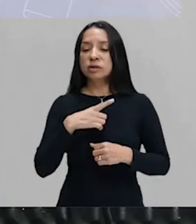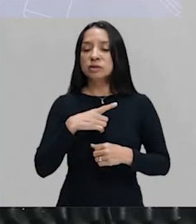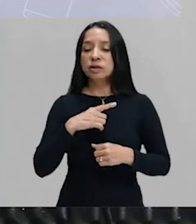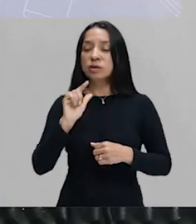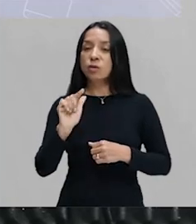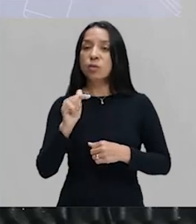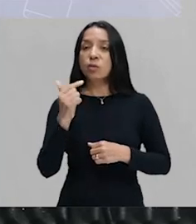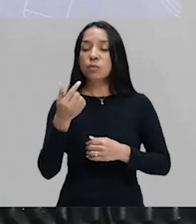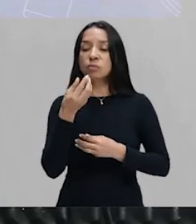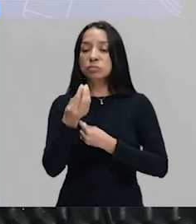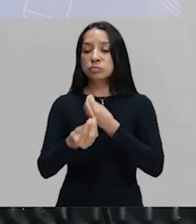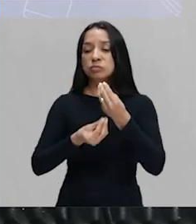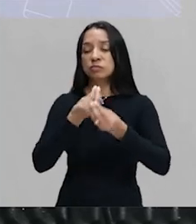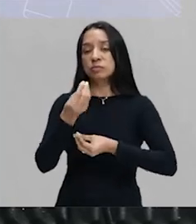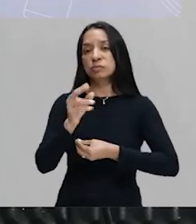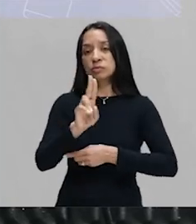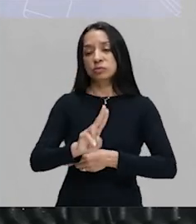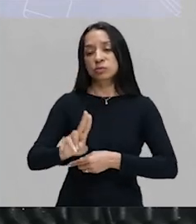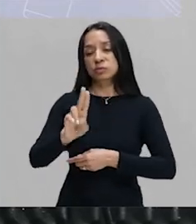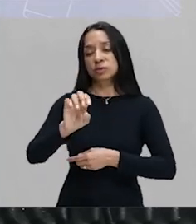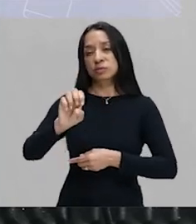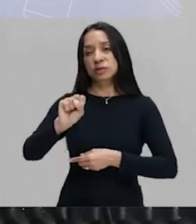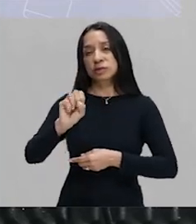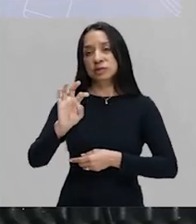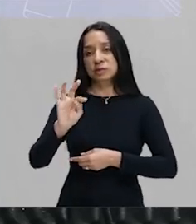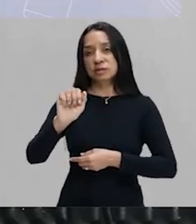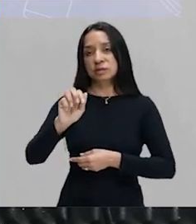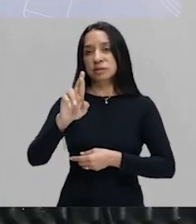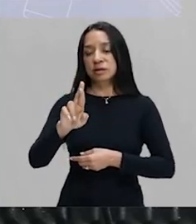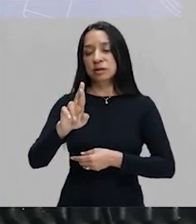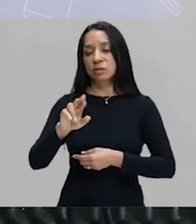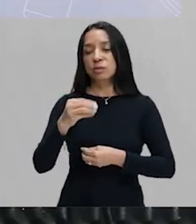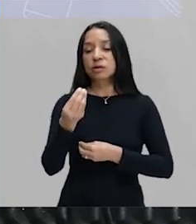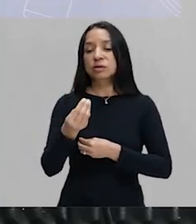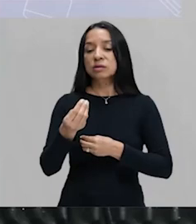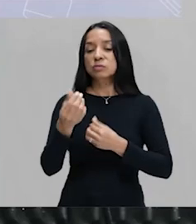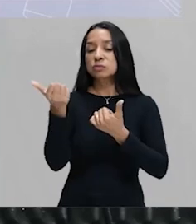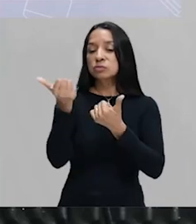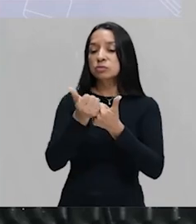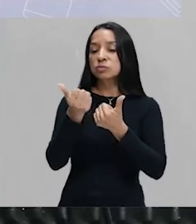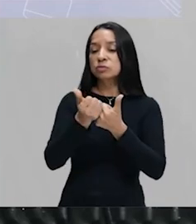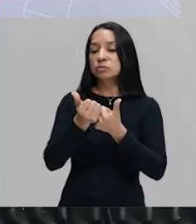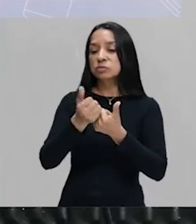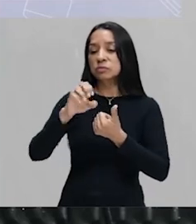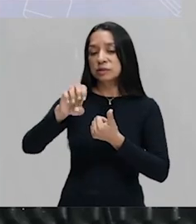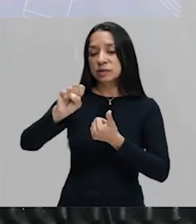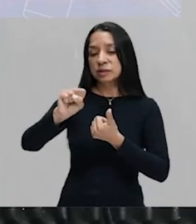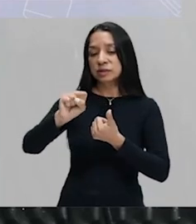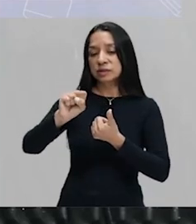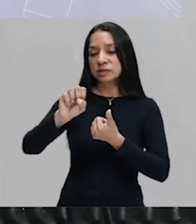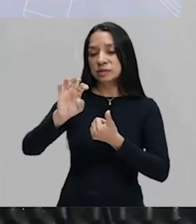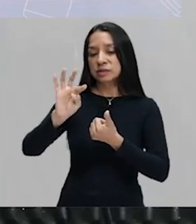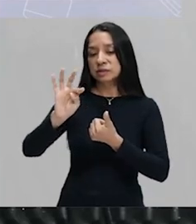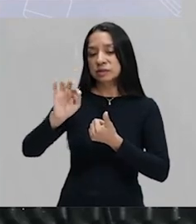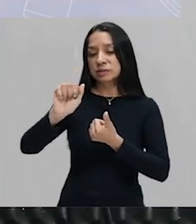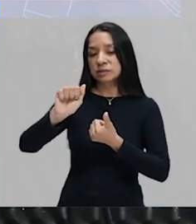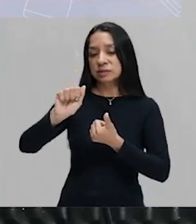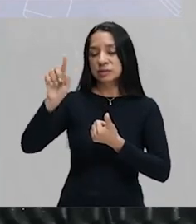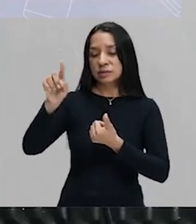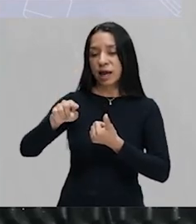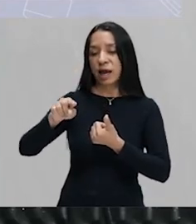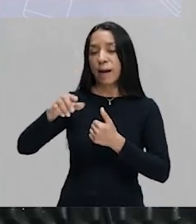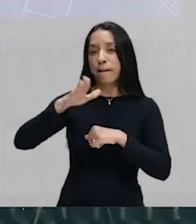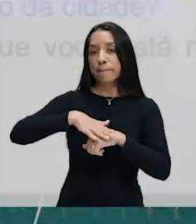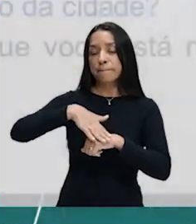uma outra forma de utilizar o está quando eu coloco Juan está más delgado.